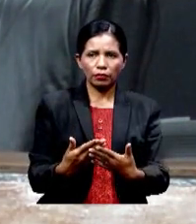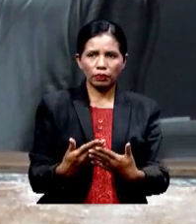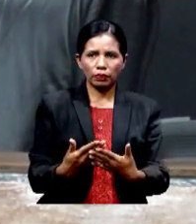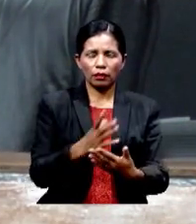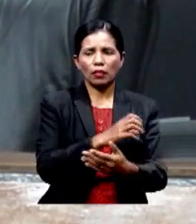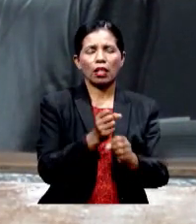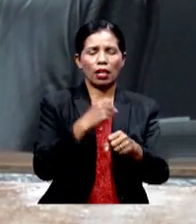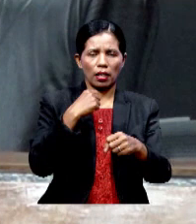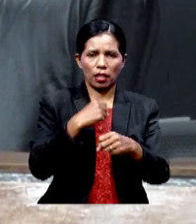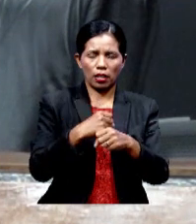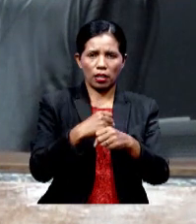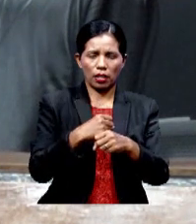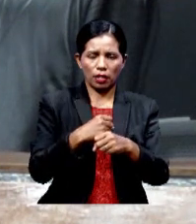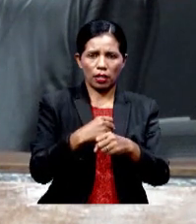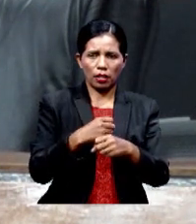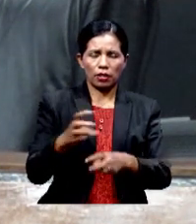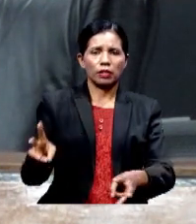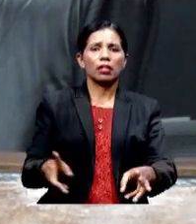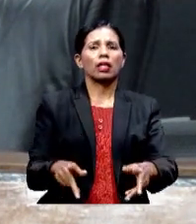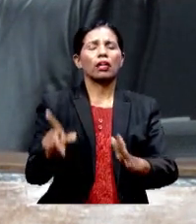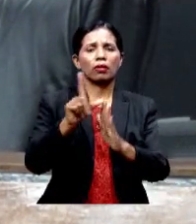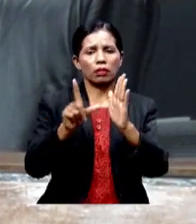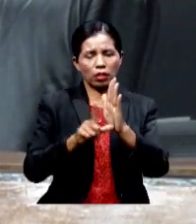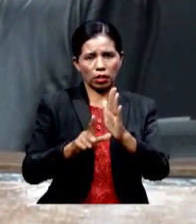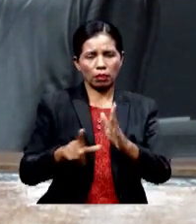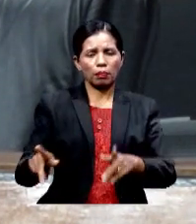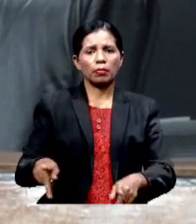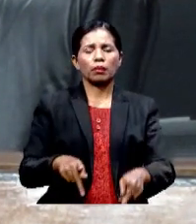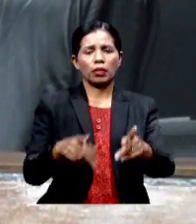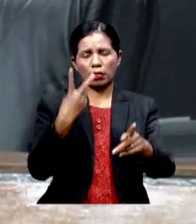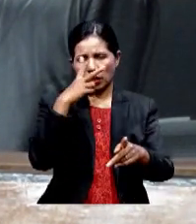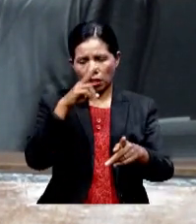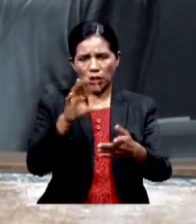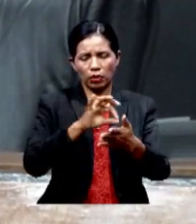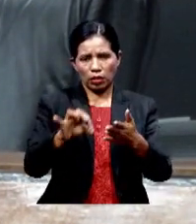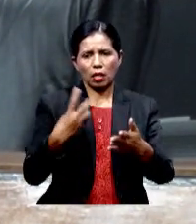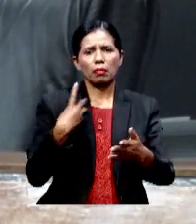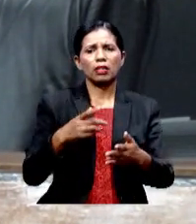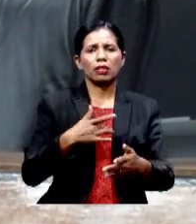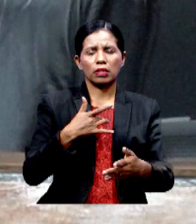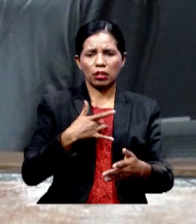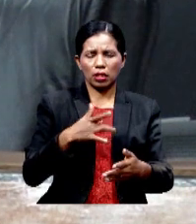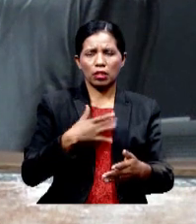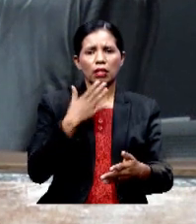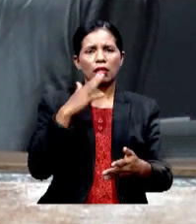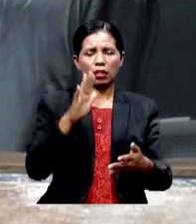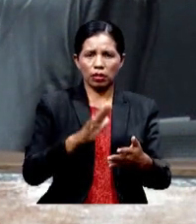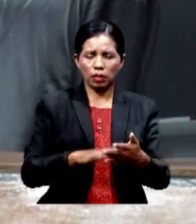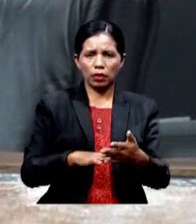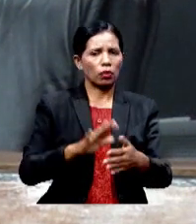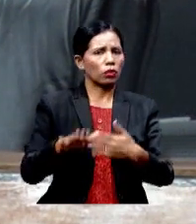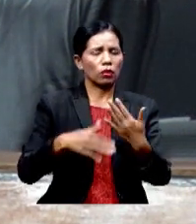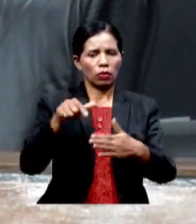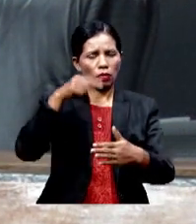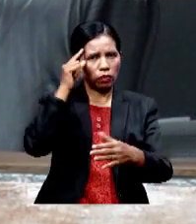perturba ordem público ni diang am resista assunto ira ne atu hare lamentável te tebes tamba na fatin zestu tu